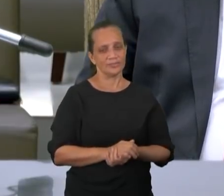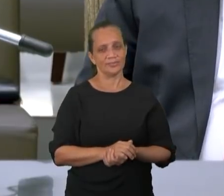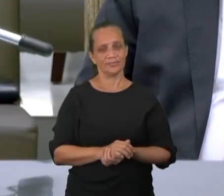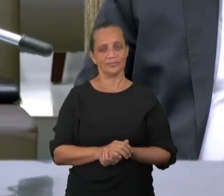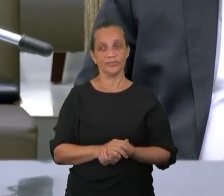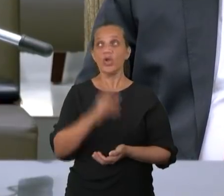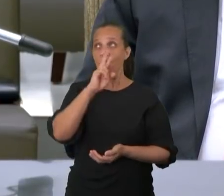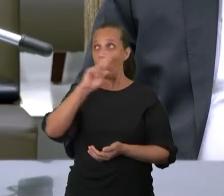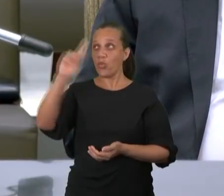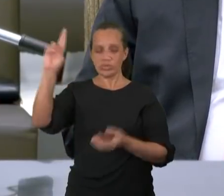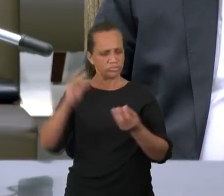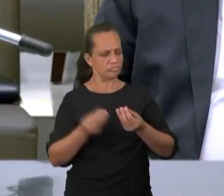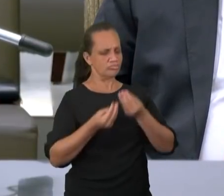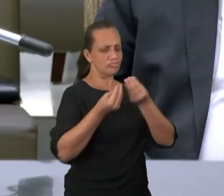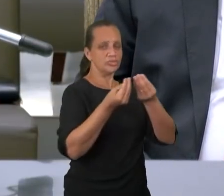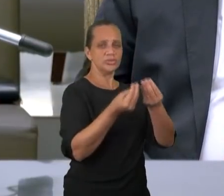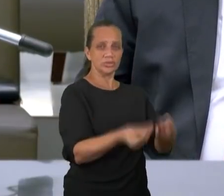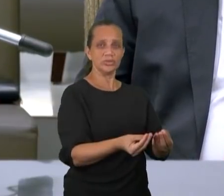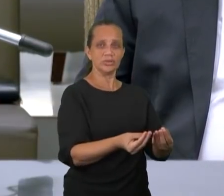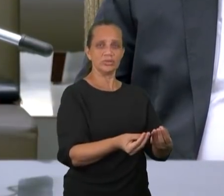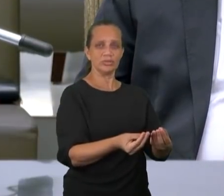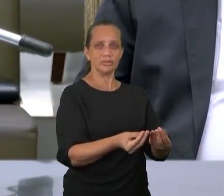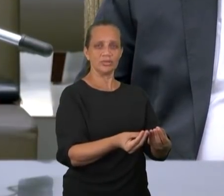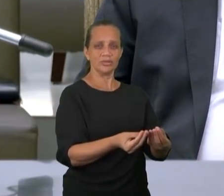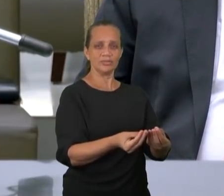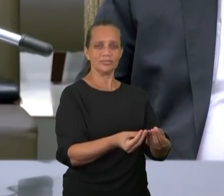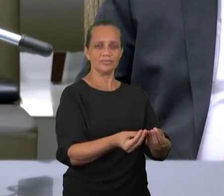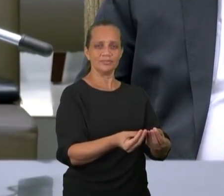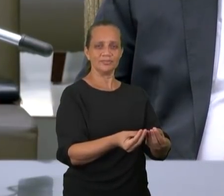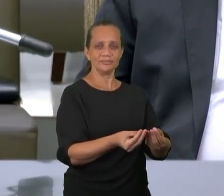O Senhor conceda.